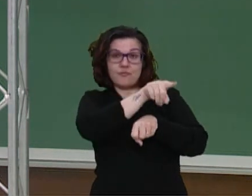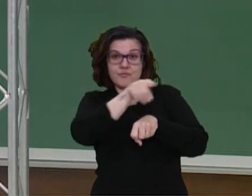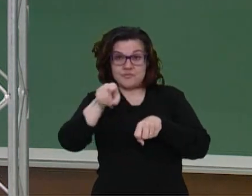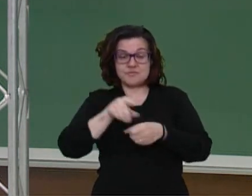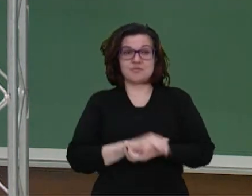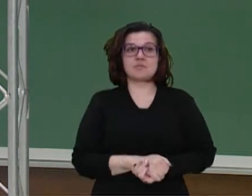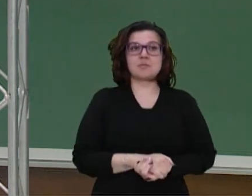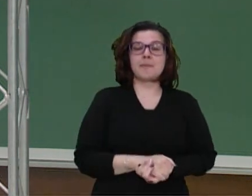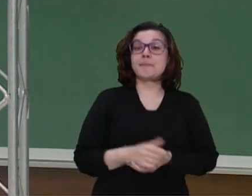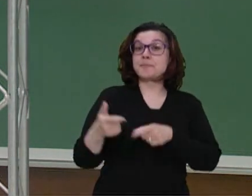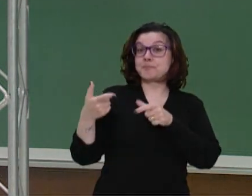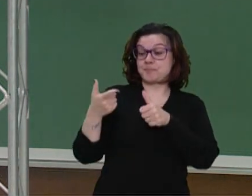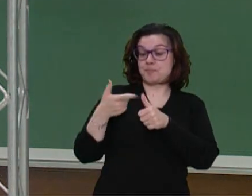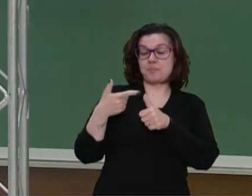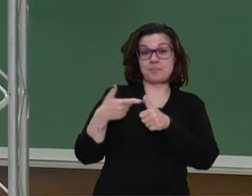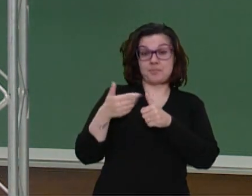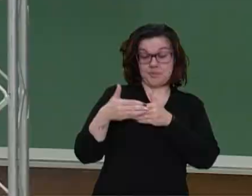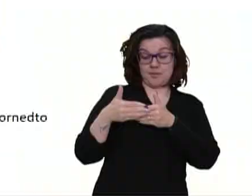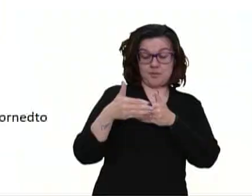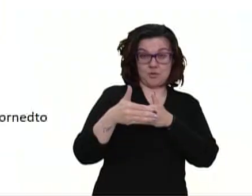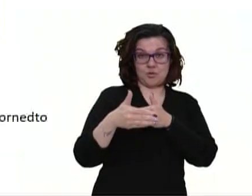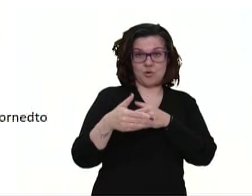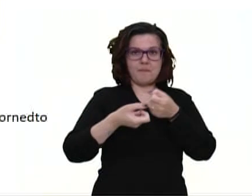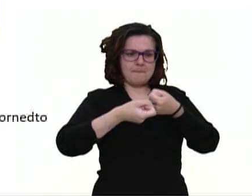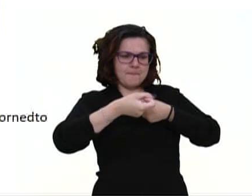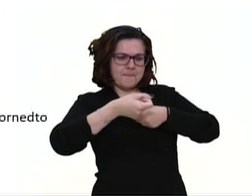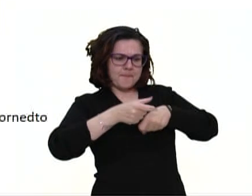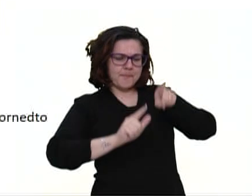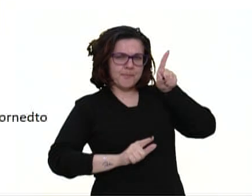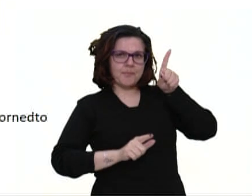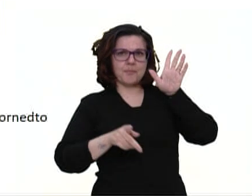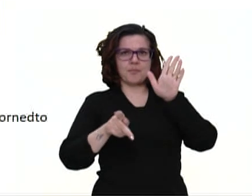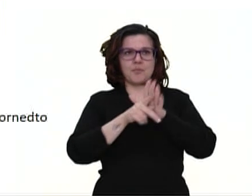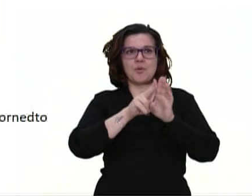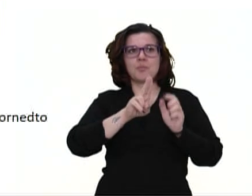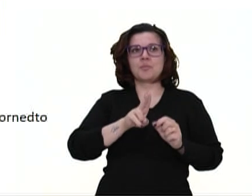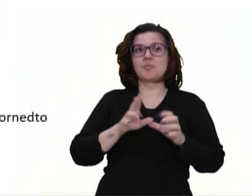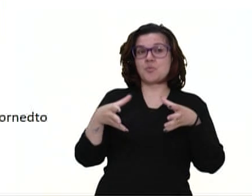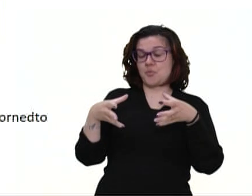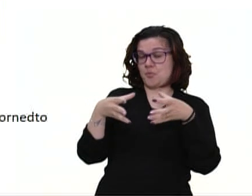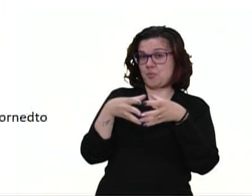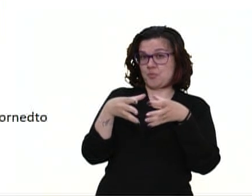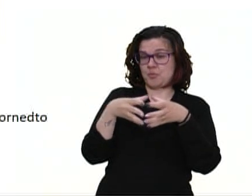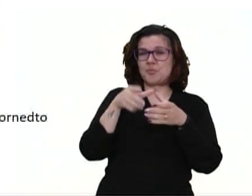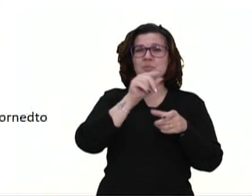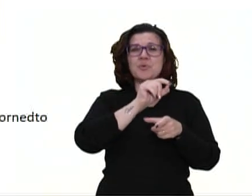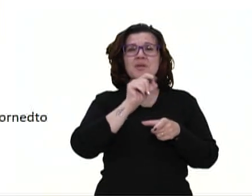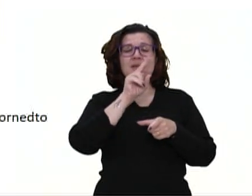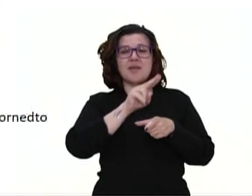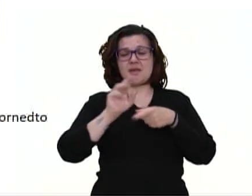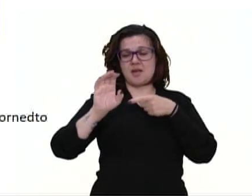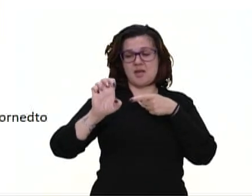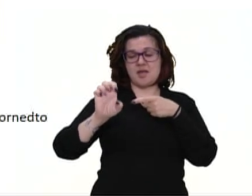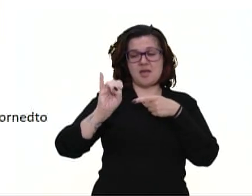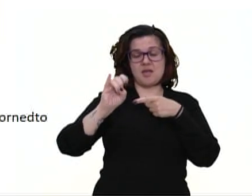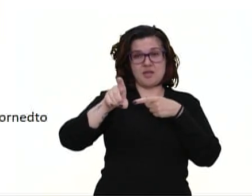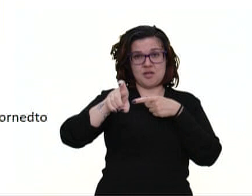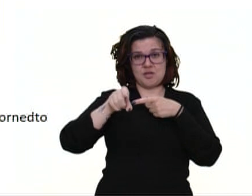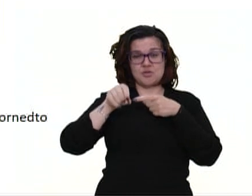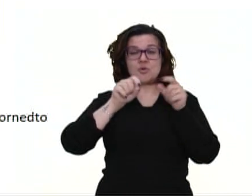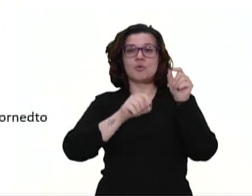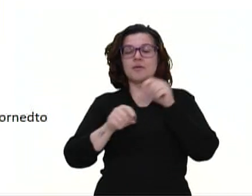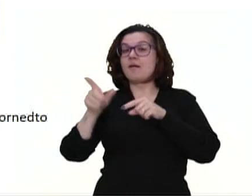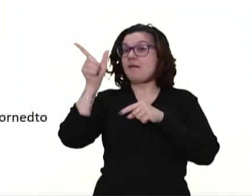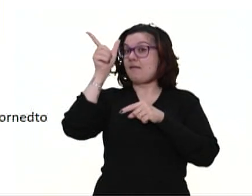seguinte: a princípio, houve um grande avanço do eixo. O eixo, os países,